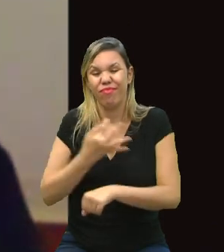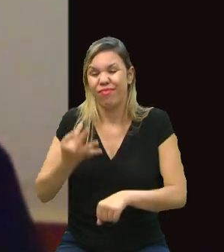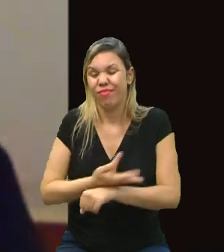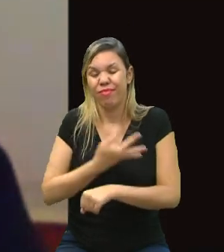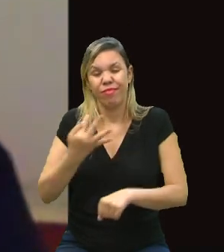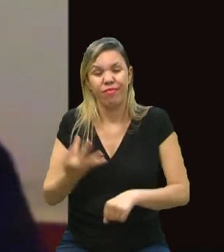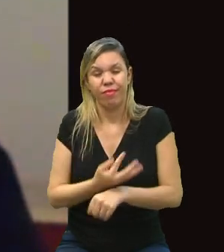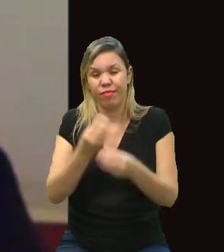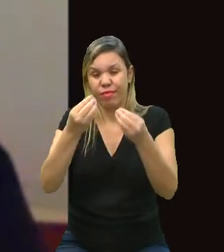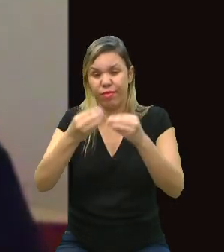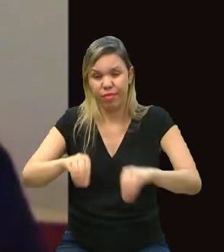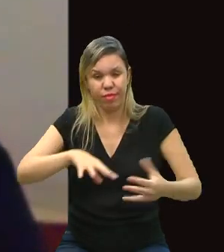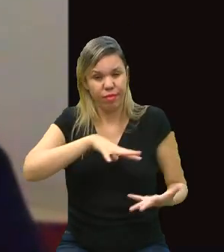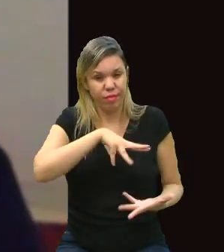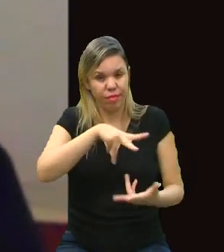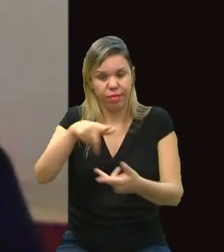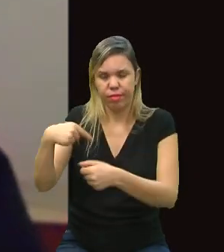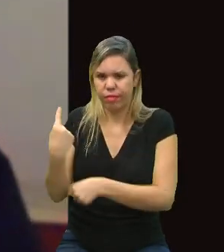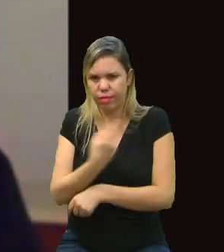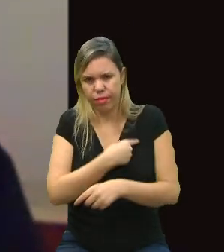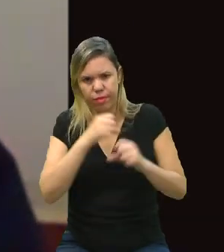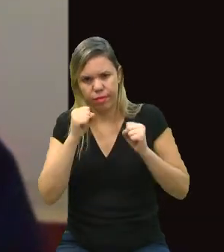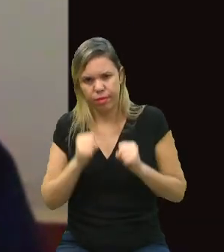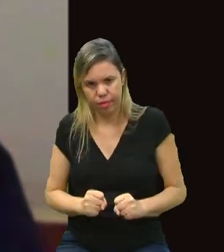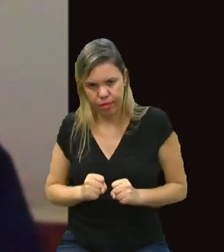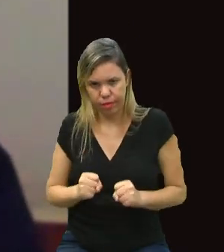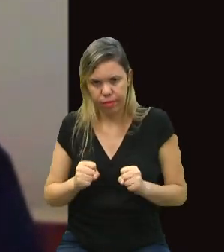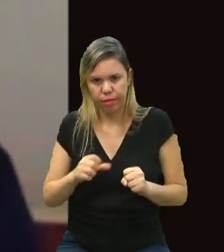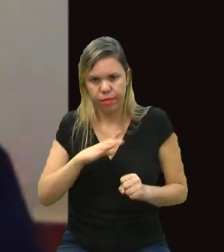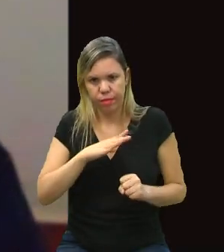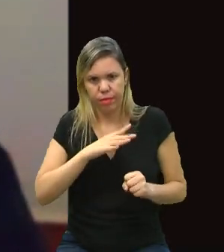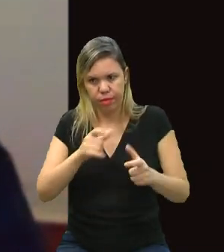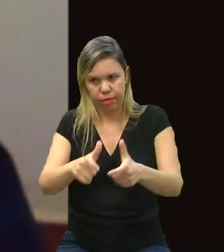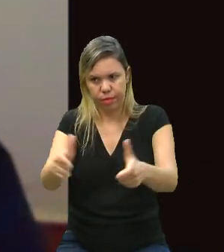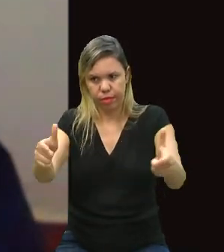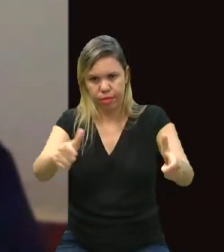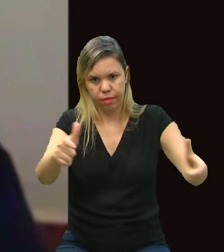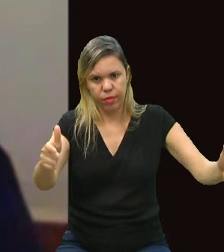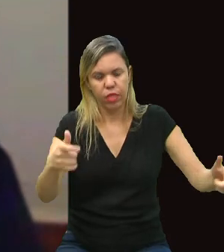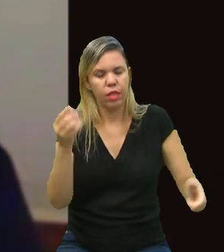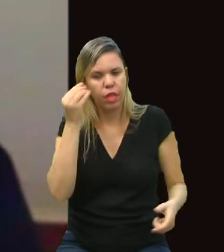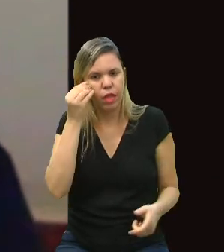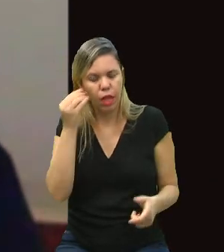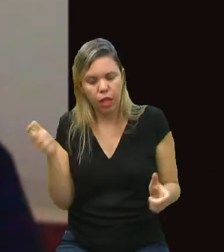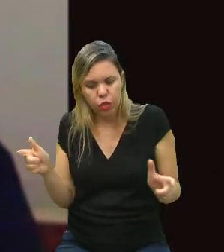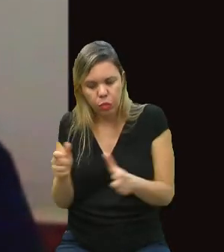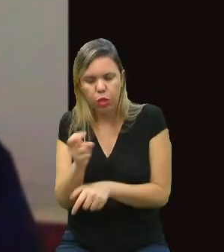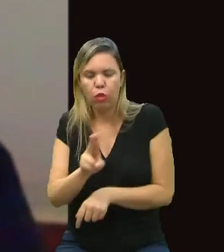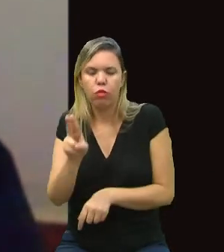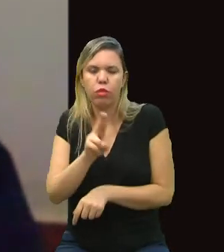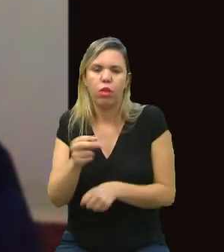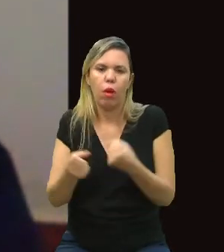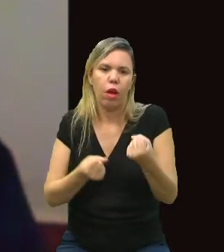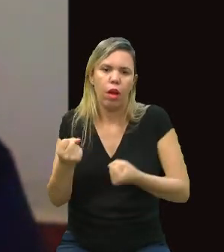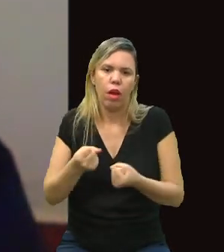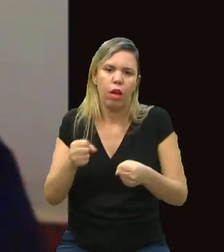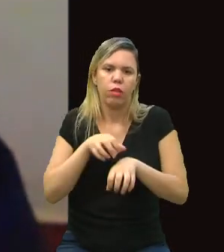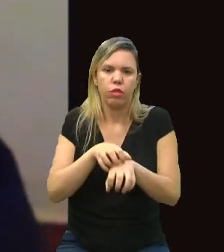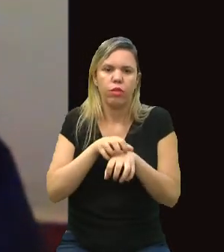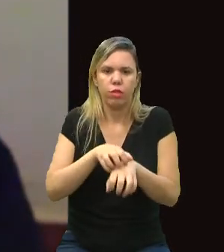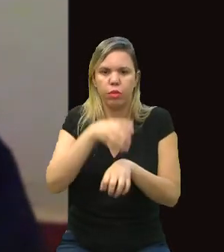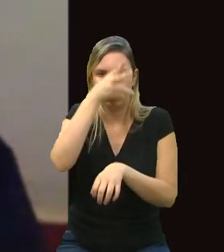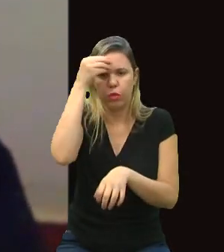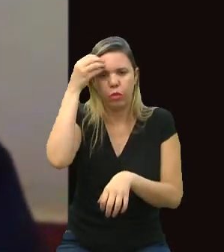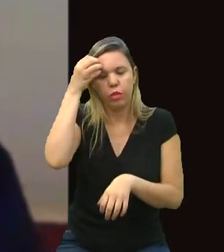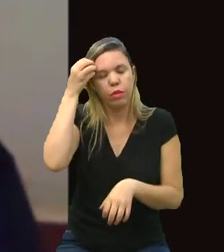cidades, diminuir os carros, incentivar o transporte público, por exemplo, que é menos intensivo em carbono e em